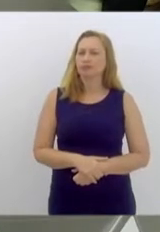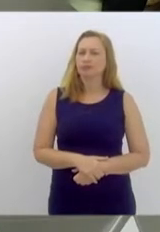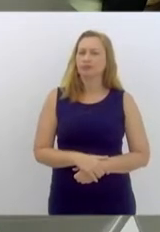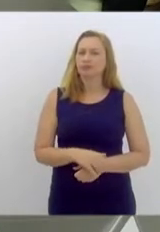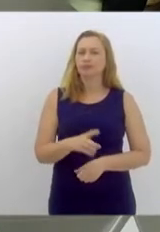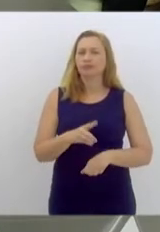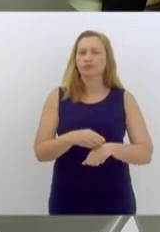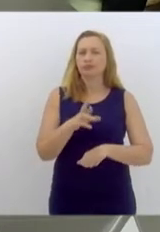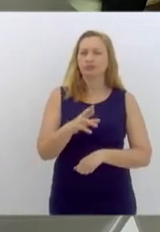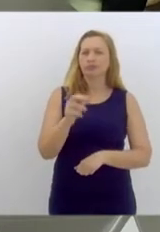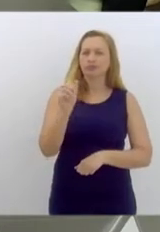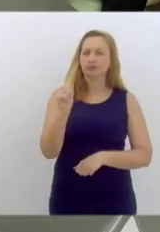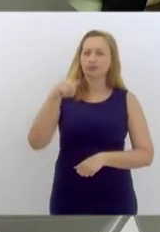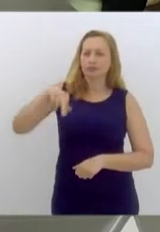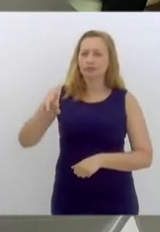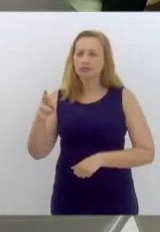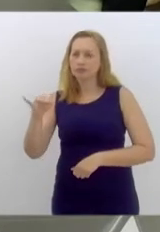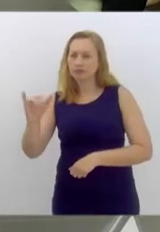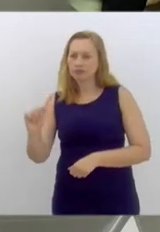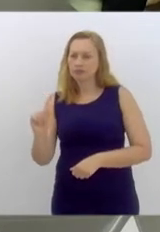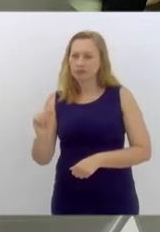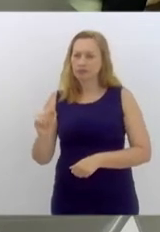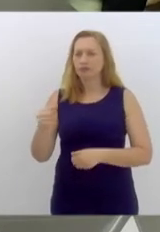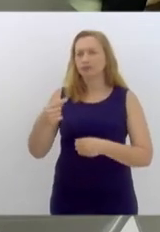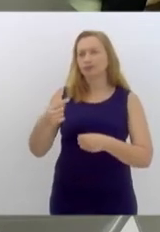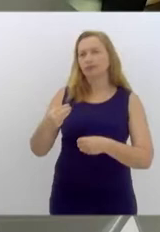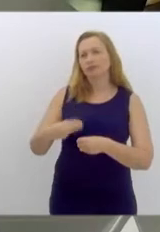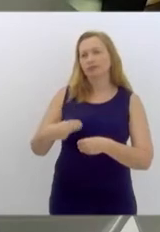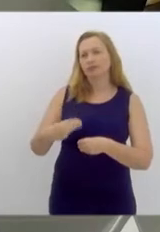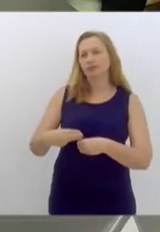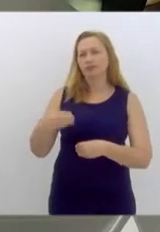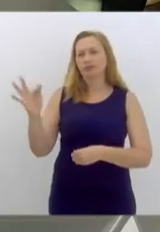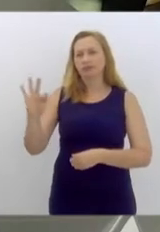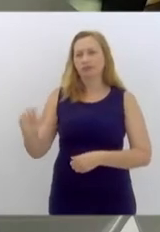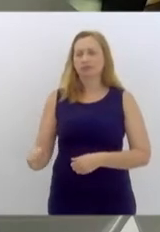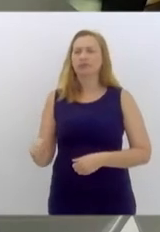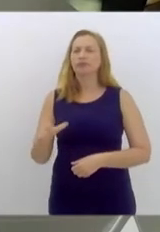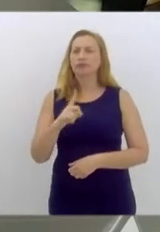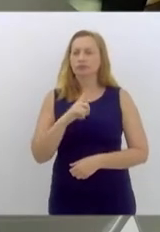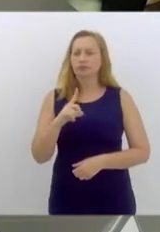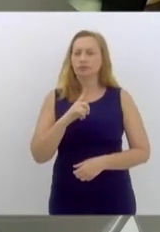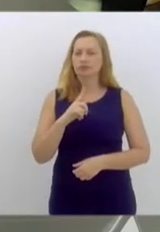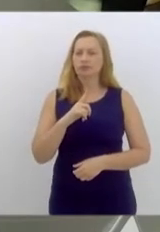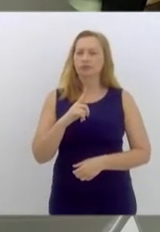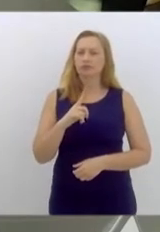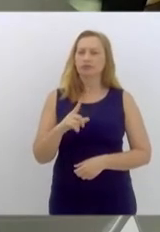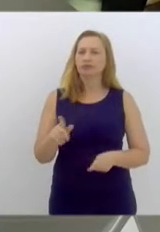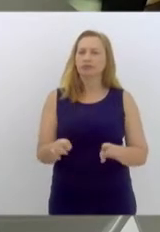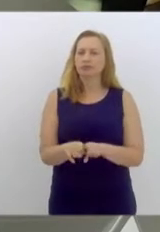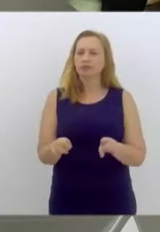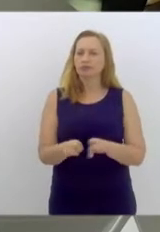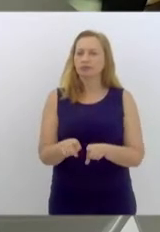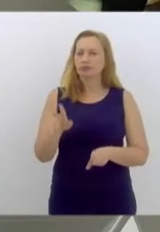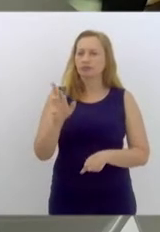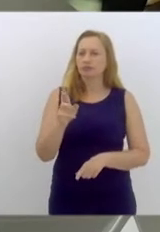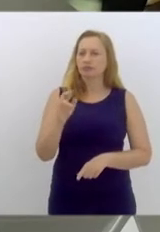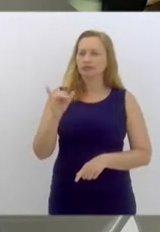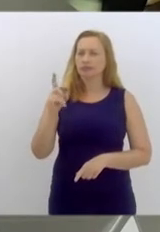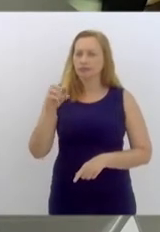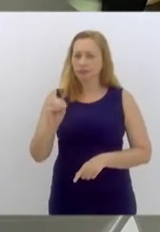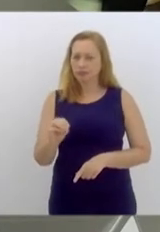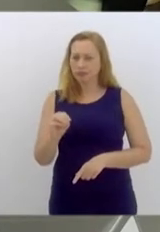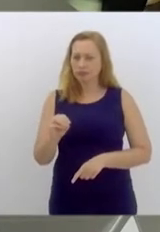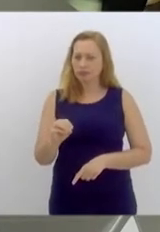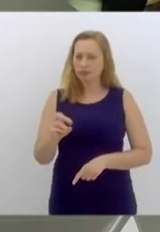doutora Andréia, a Secretaria de Fazenda do município, tem presente o Ricardo Martino,